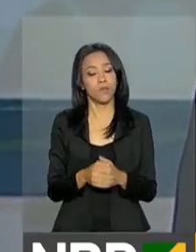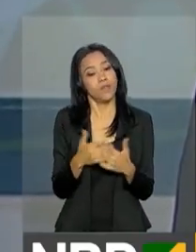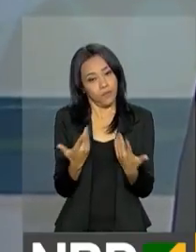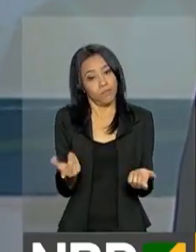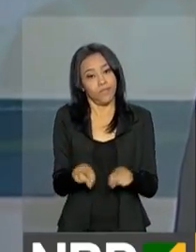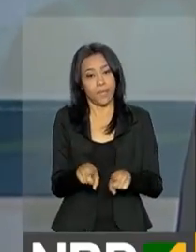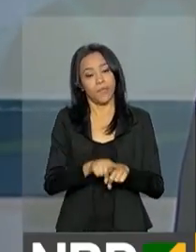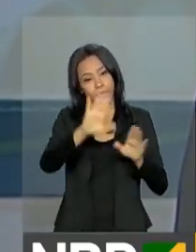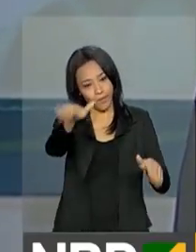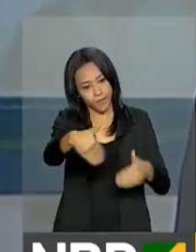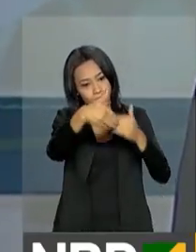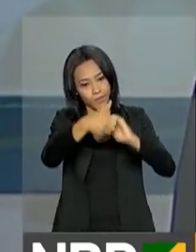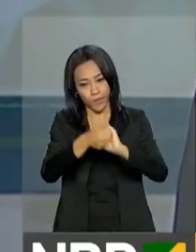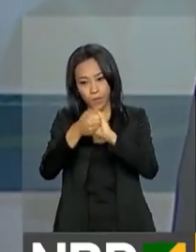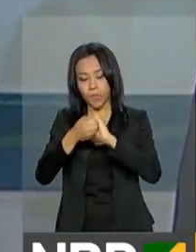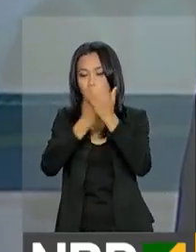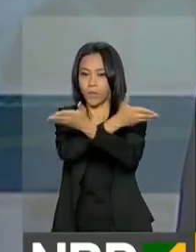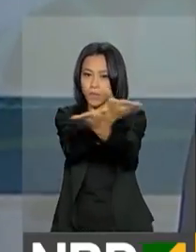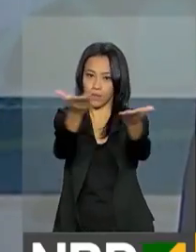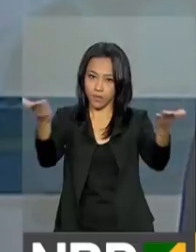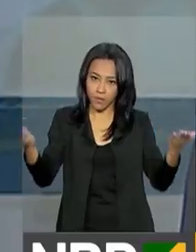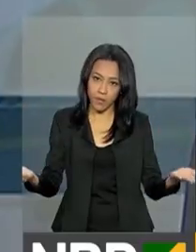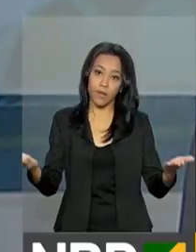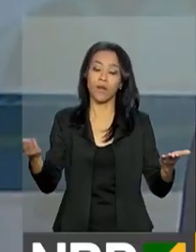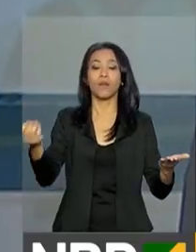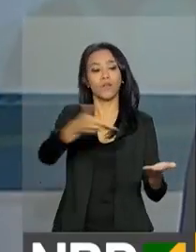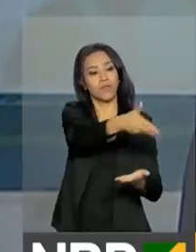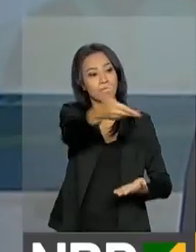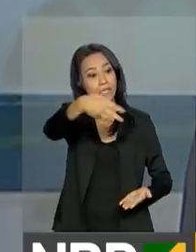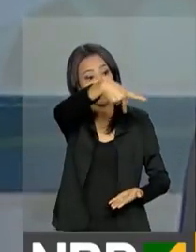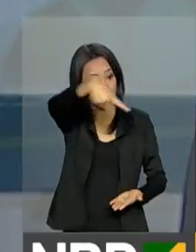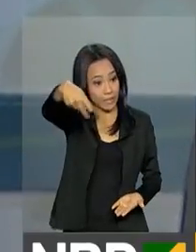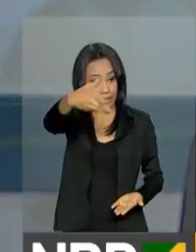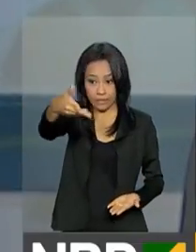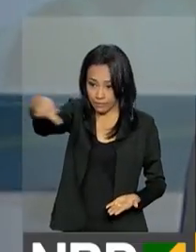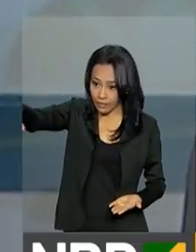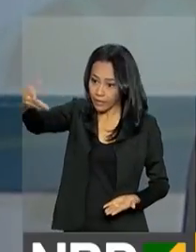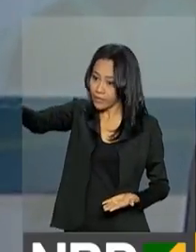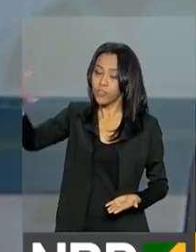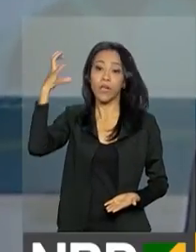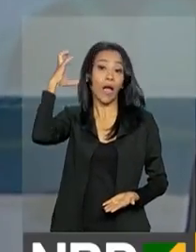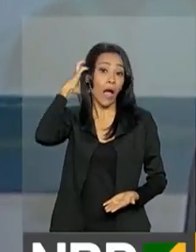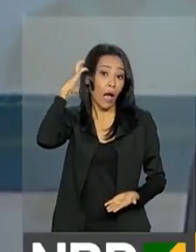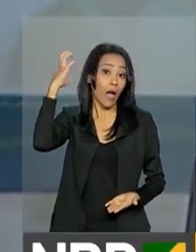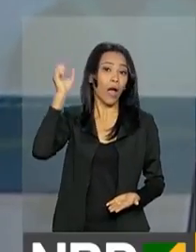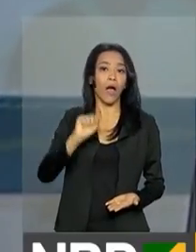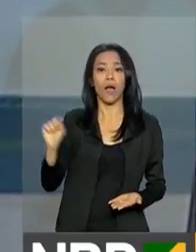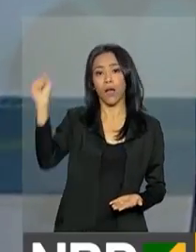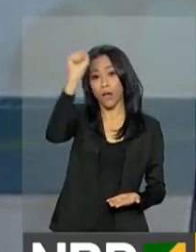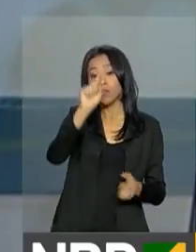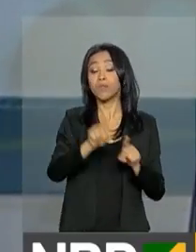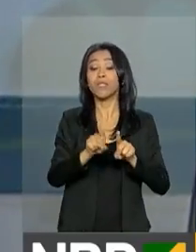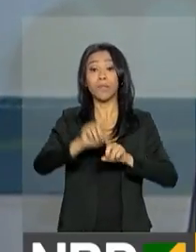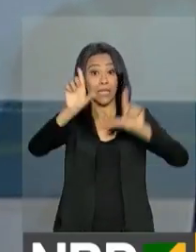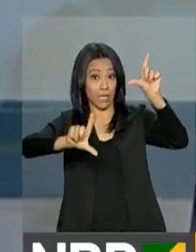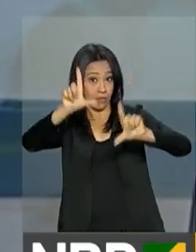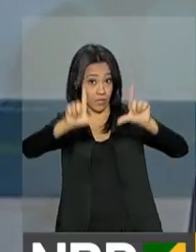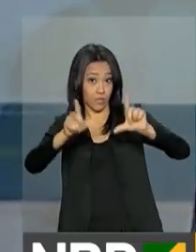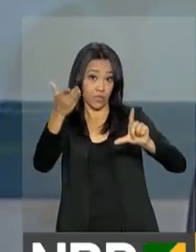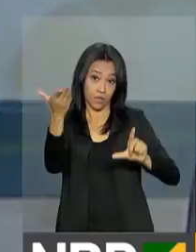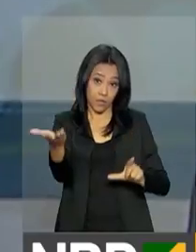naturalmente cumprimentar as senhoras e senhores presidentes de emissoras de rádio e televisão, como nosso amigo da Record, o